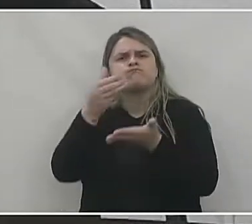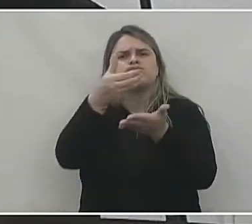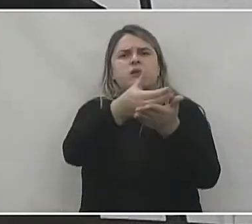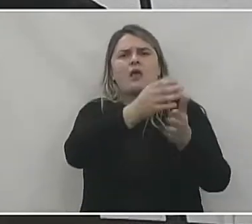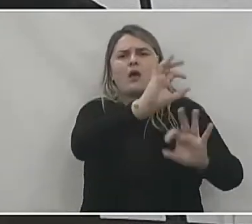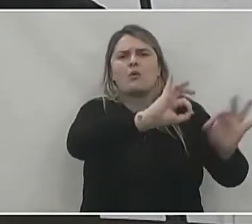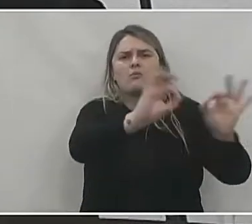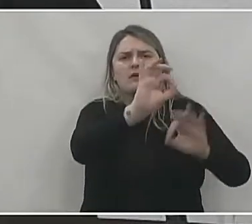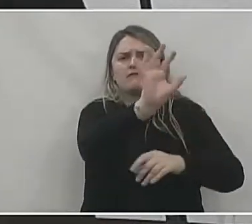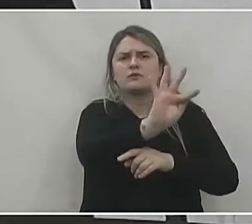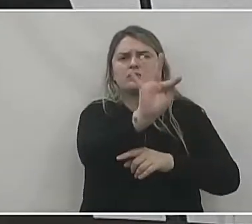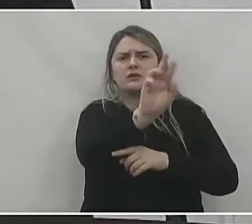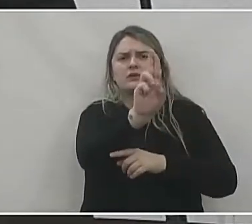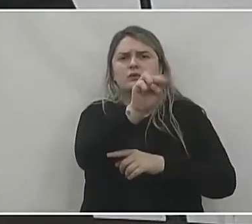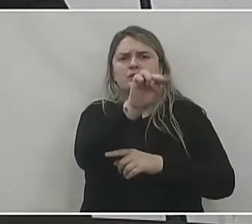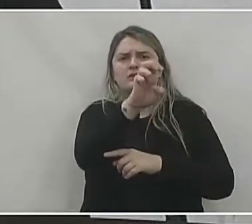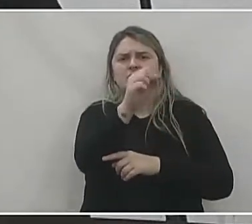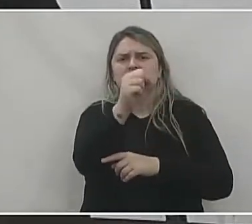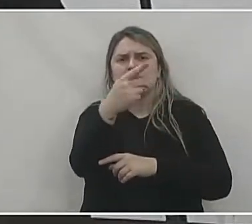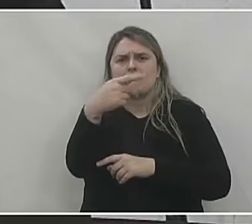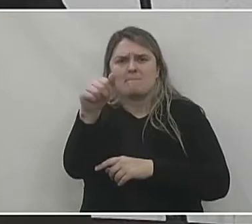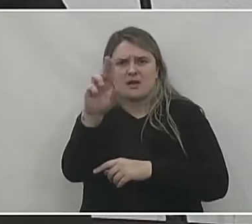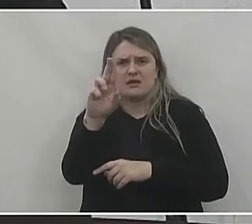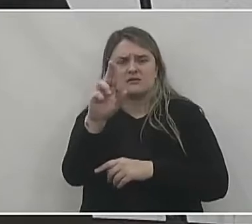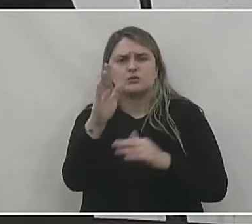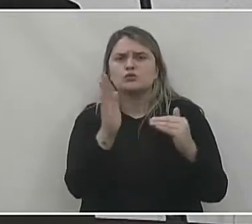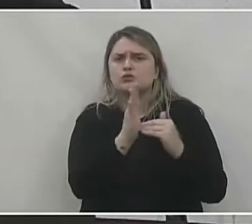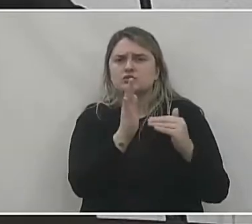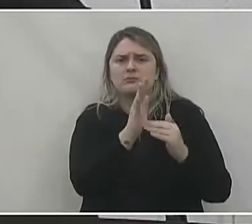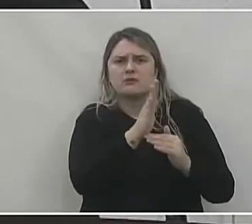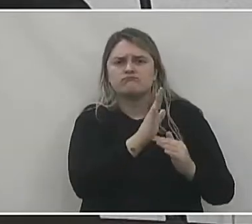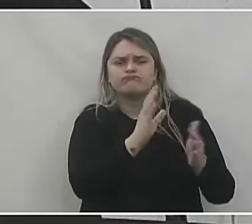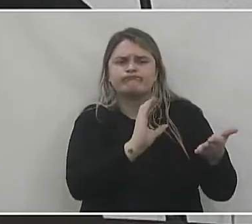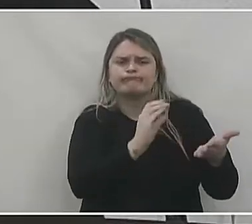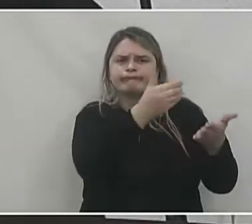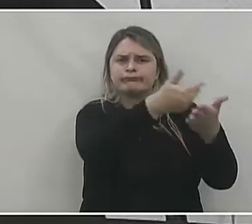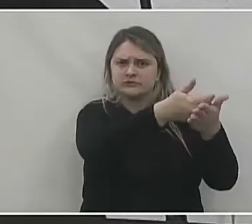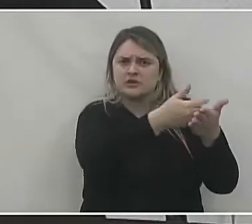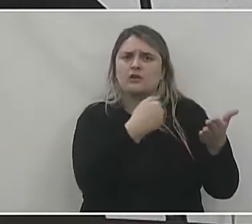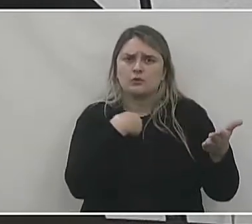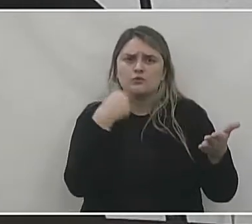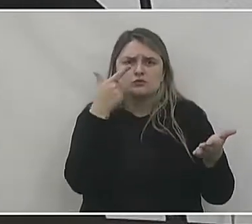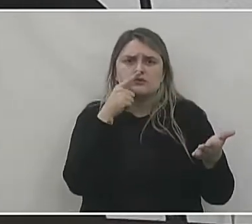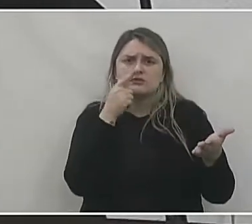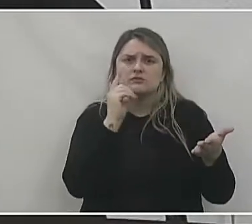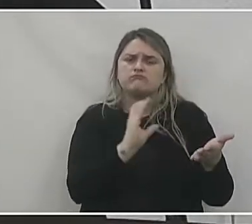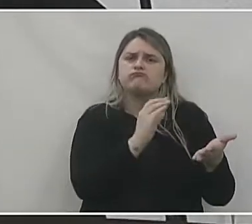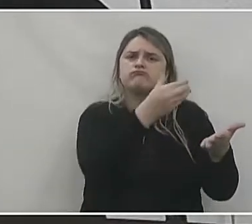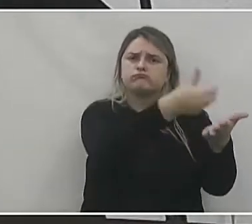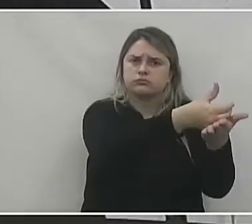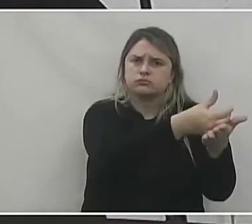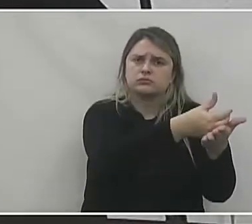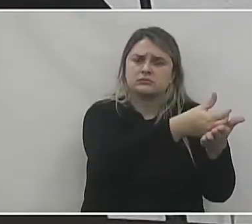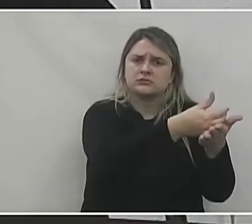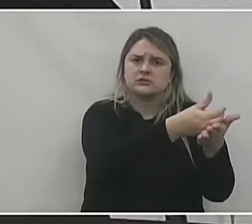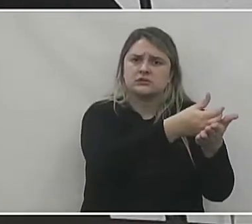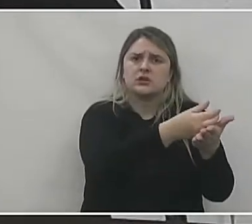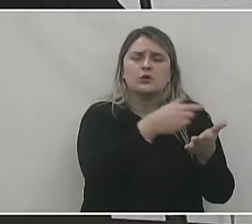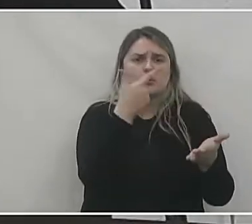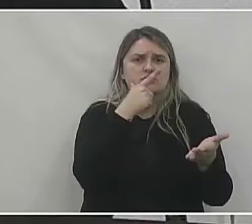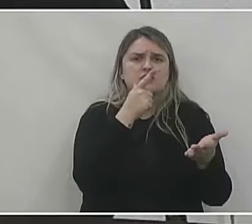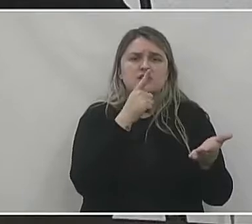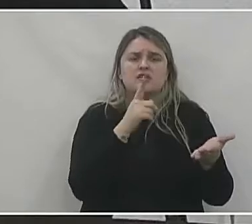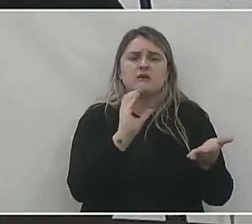Unespar. A última melhoria que foi feita na Unespar foram recursos meus,